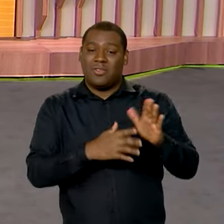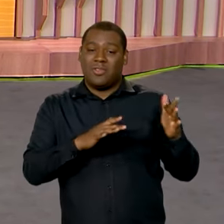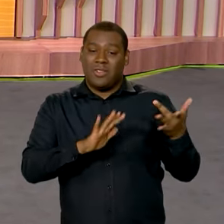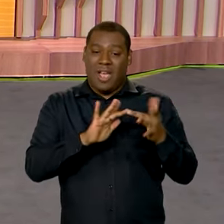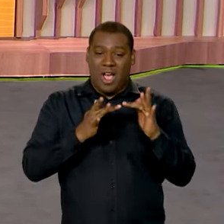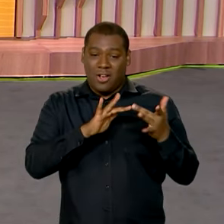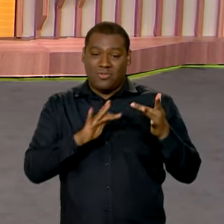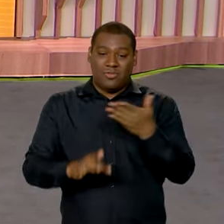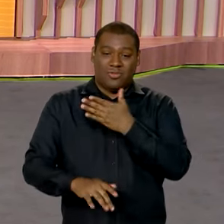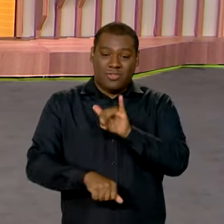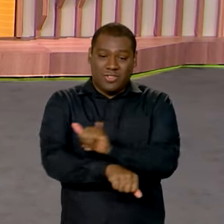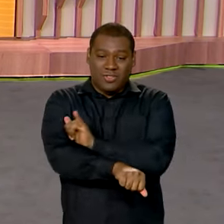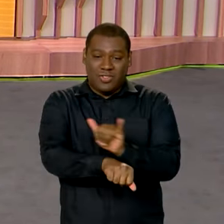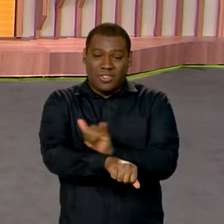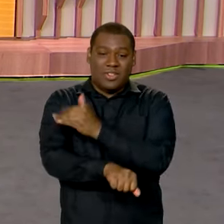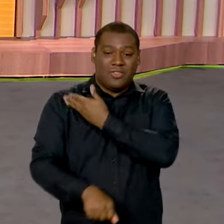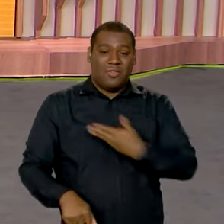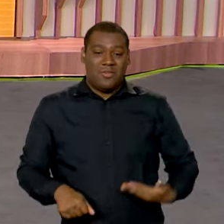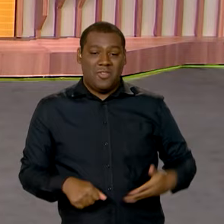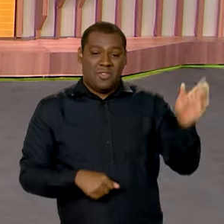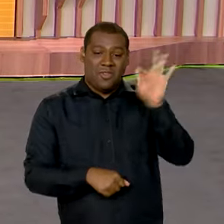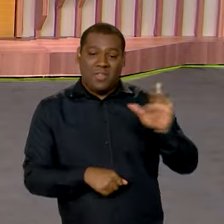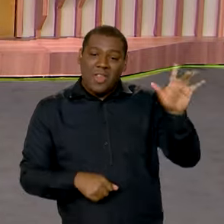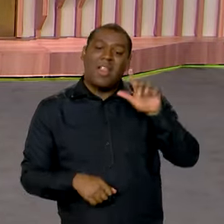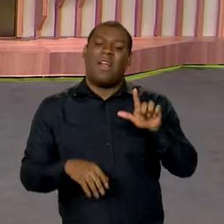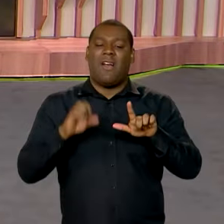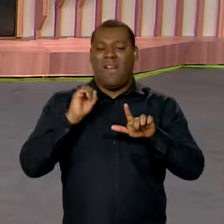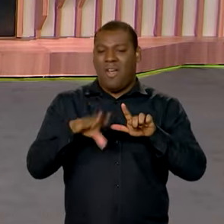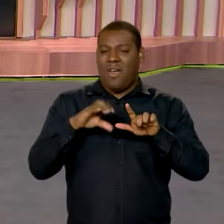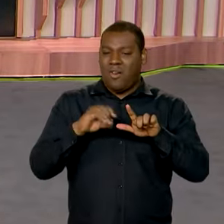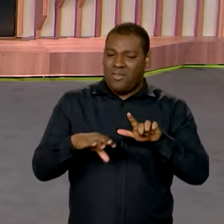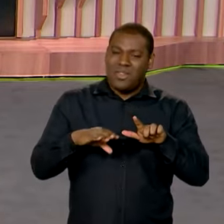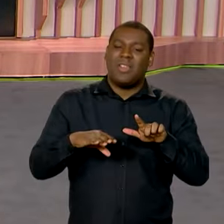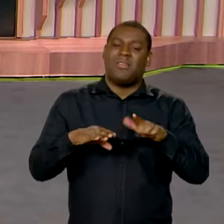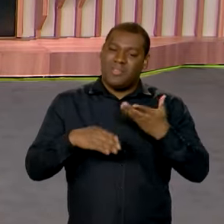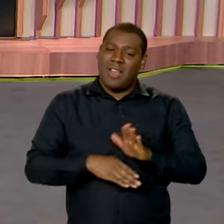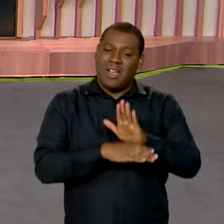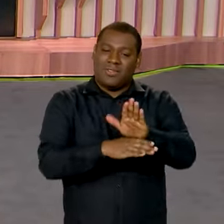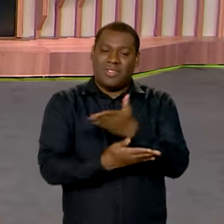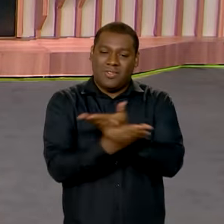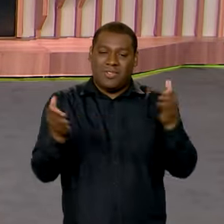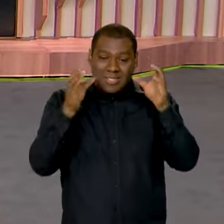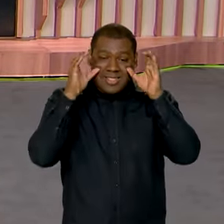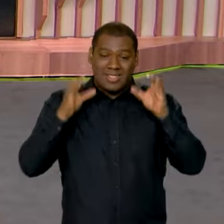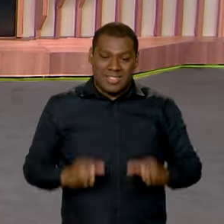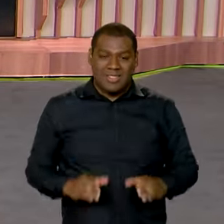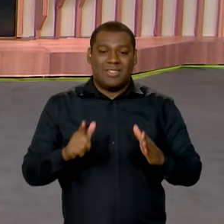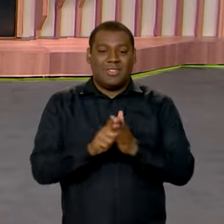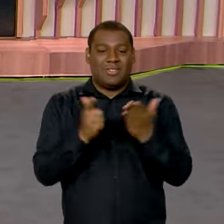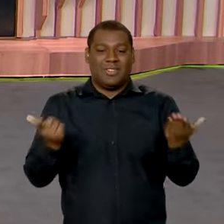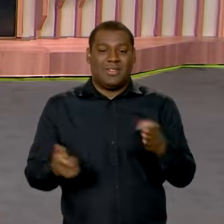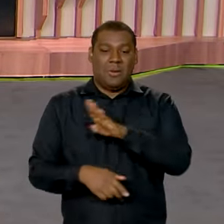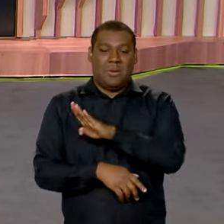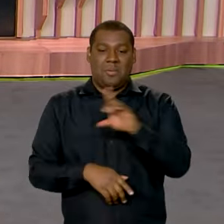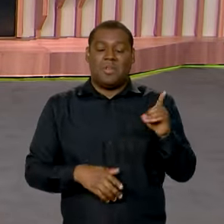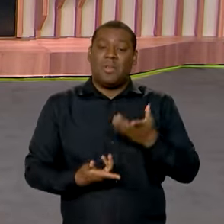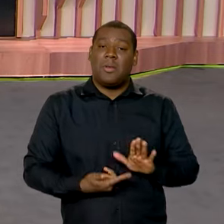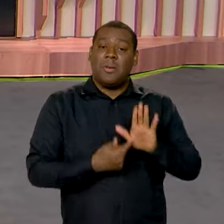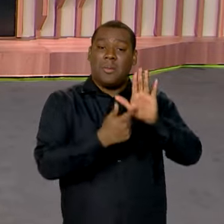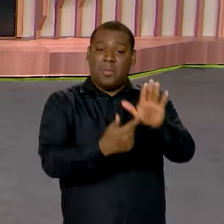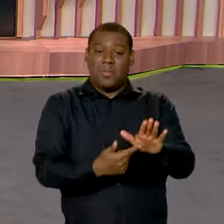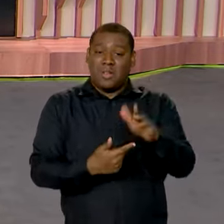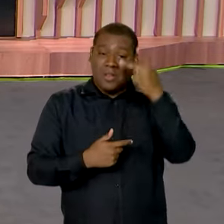governo federal, com eventos ao vivo, dicas e serviços para você, cidadão. A gente encerra o telejornal com imagens